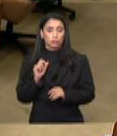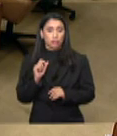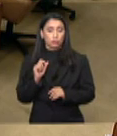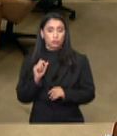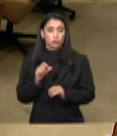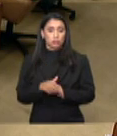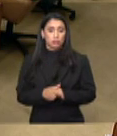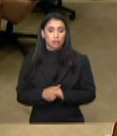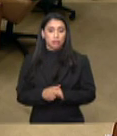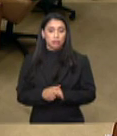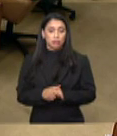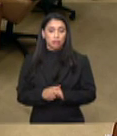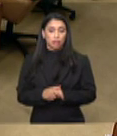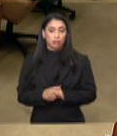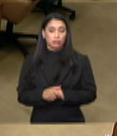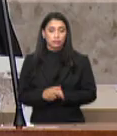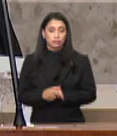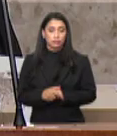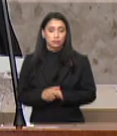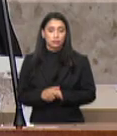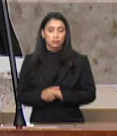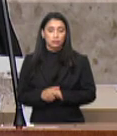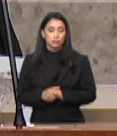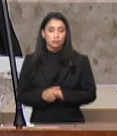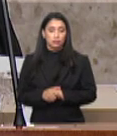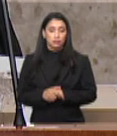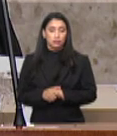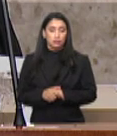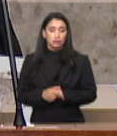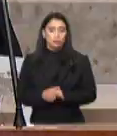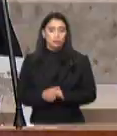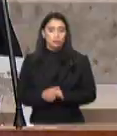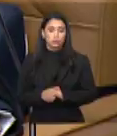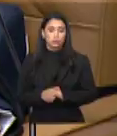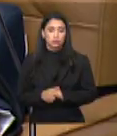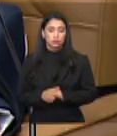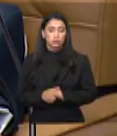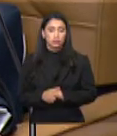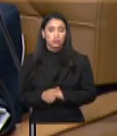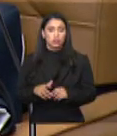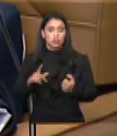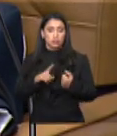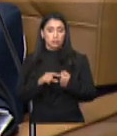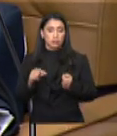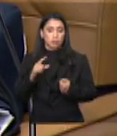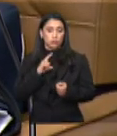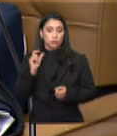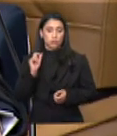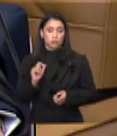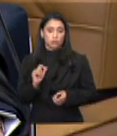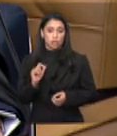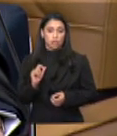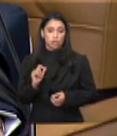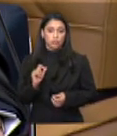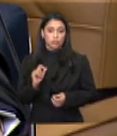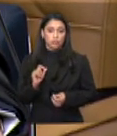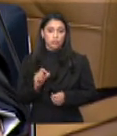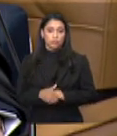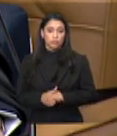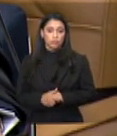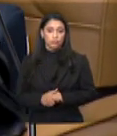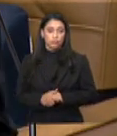Entre parênteses, o dispositivo do CPP... É ou na forma do artigo X do CPP, que, salvo engano, é